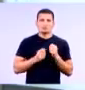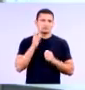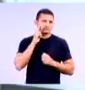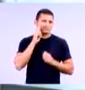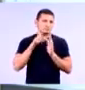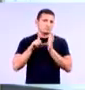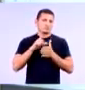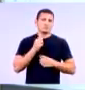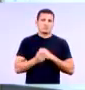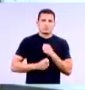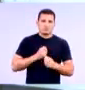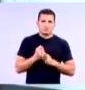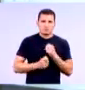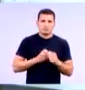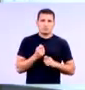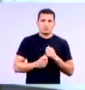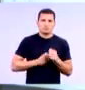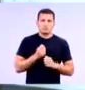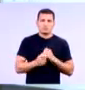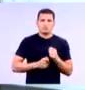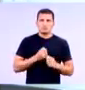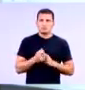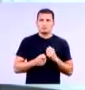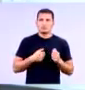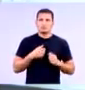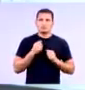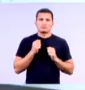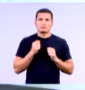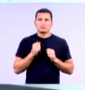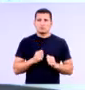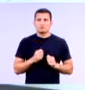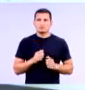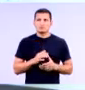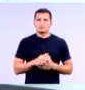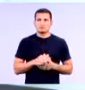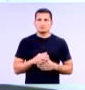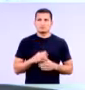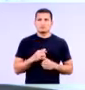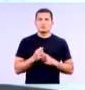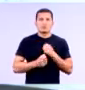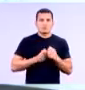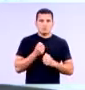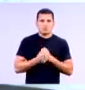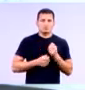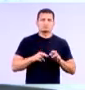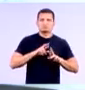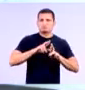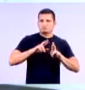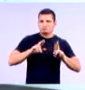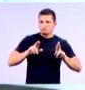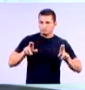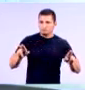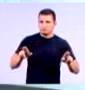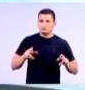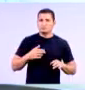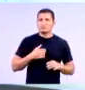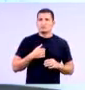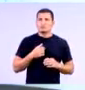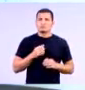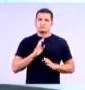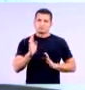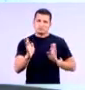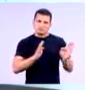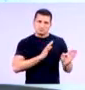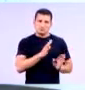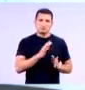caso da pessoa, correr. Eu posso... Esse correr posso correr de várias maneiras diferentes. Eu posso correr por uma direção,